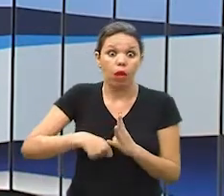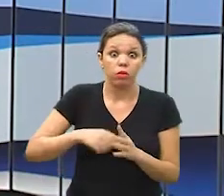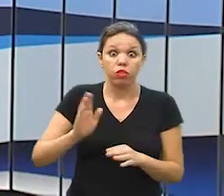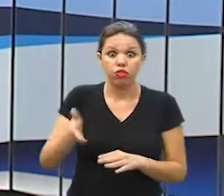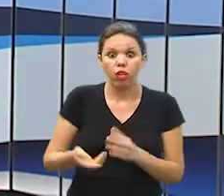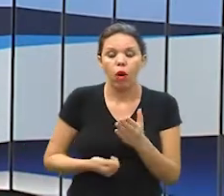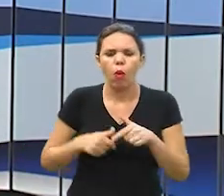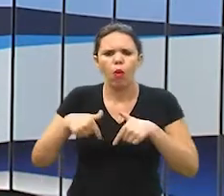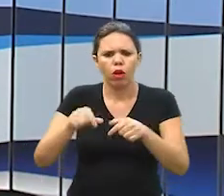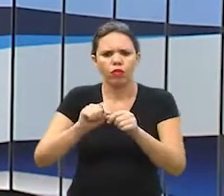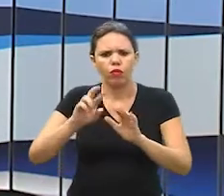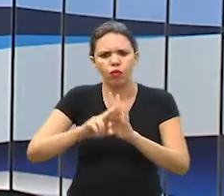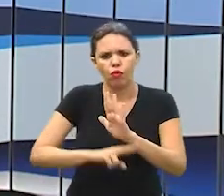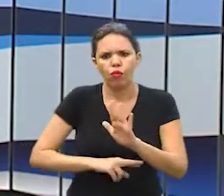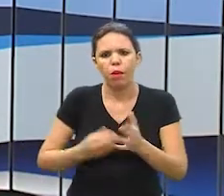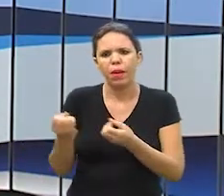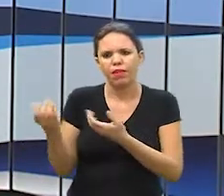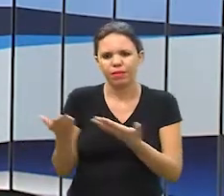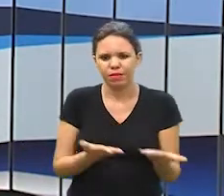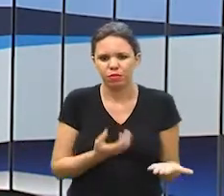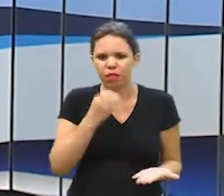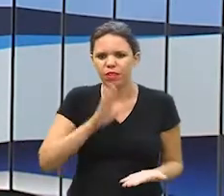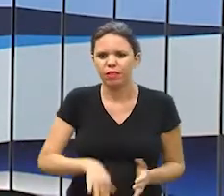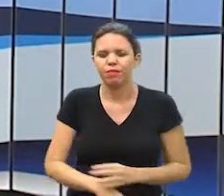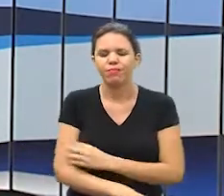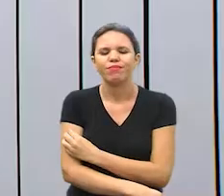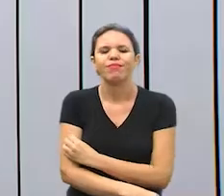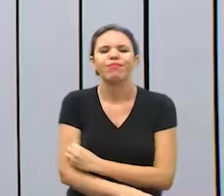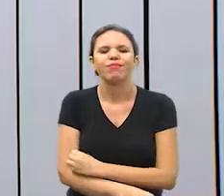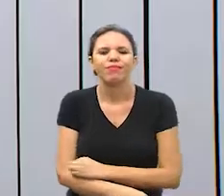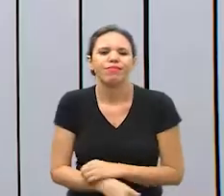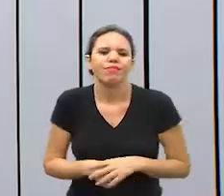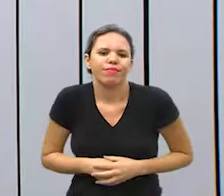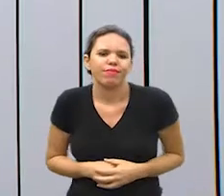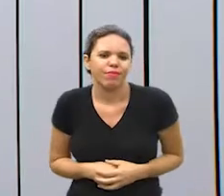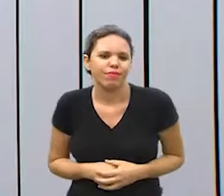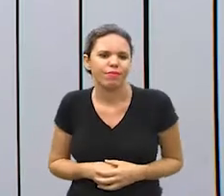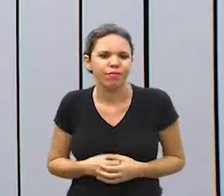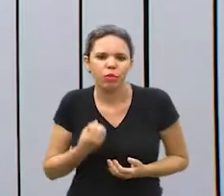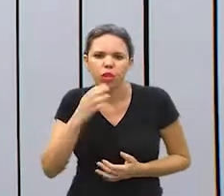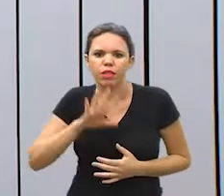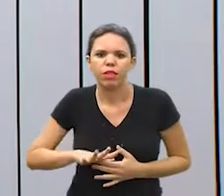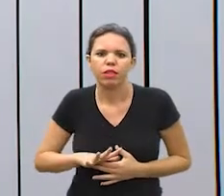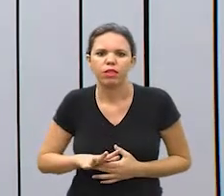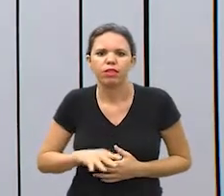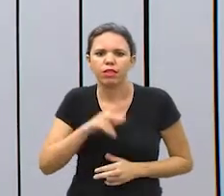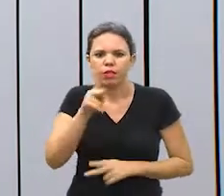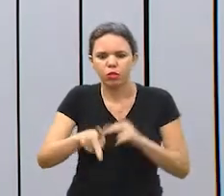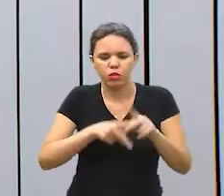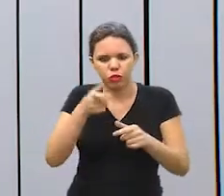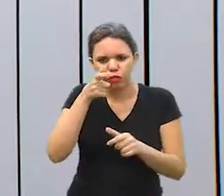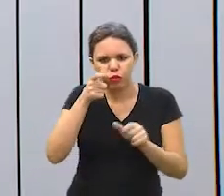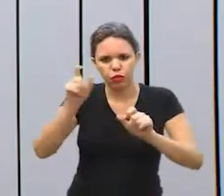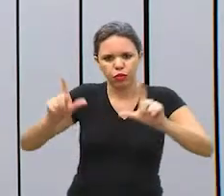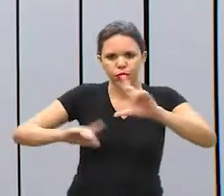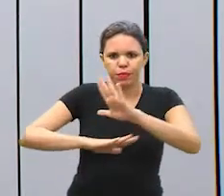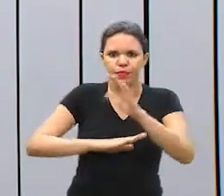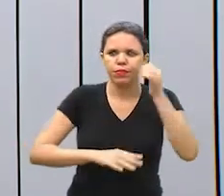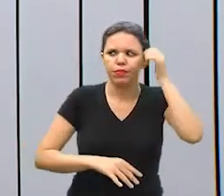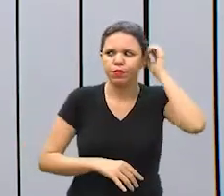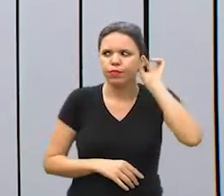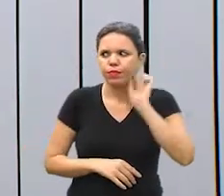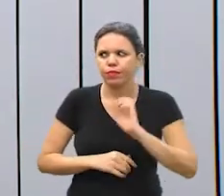ações que foram tomadas? Seja bem-vindo e boa tarde. Boa tarde aos telespectadores da TV